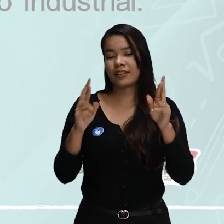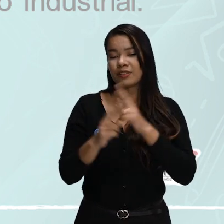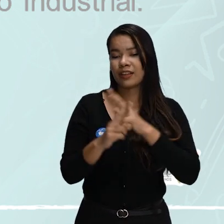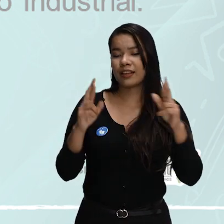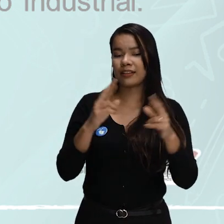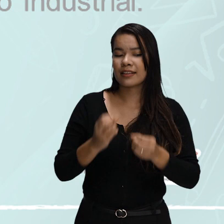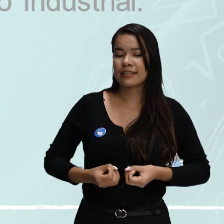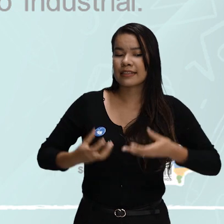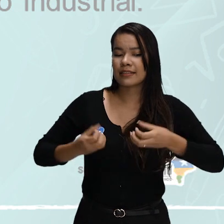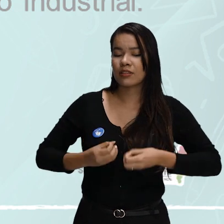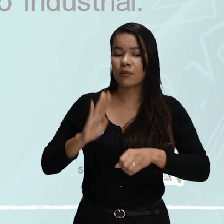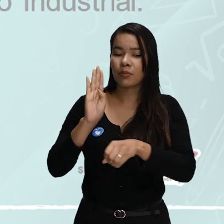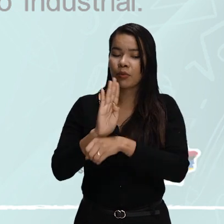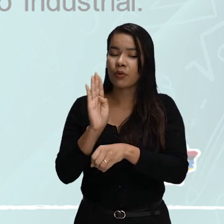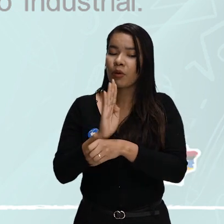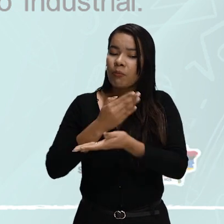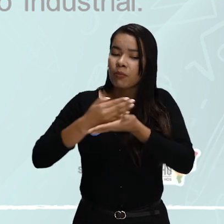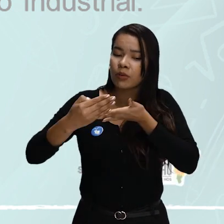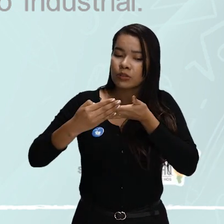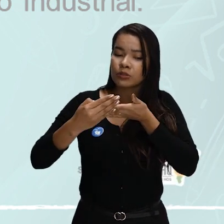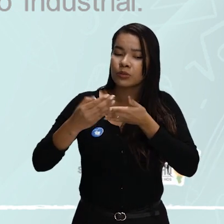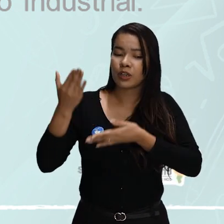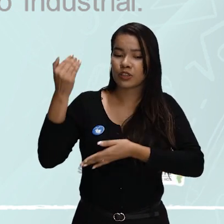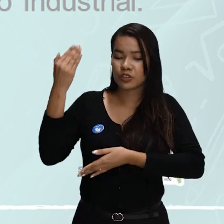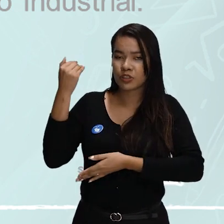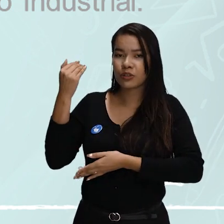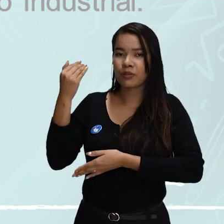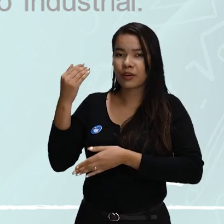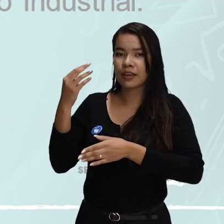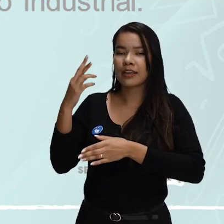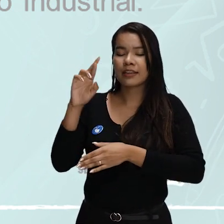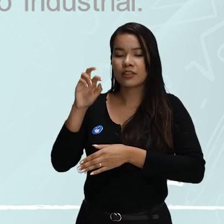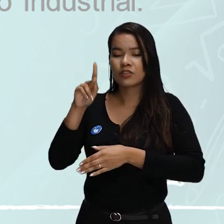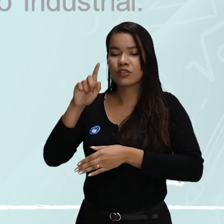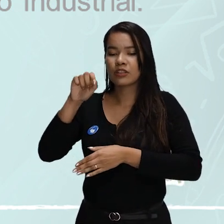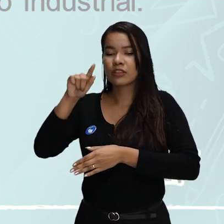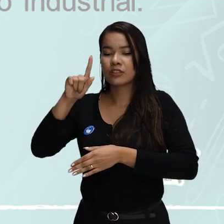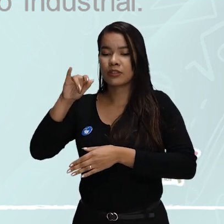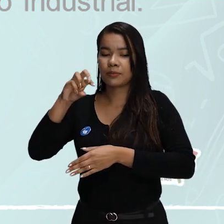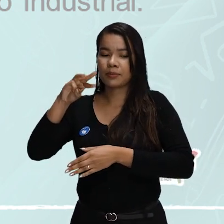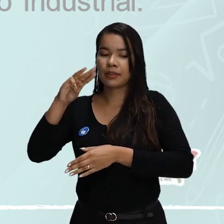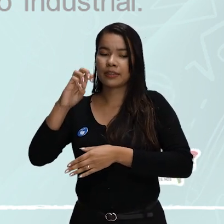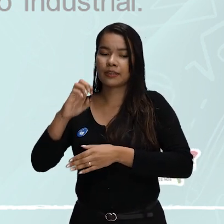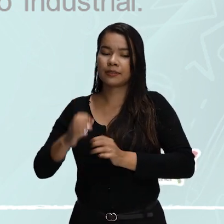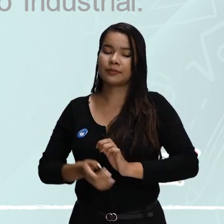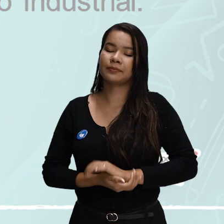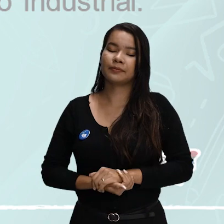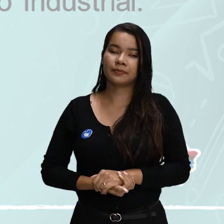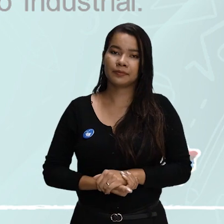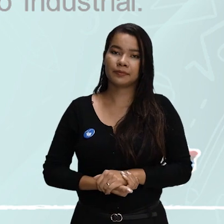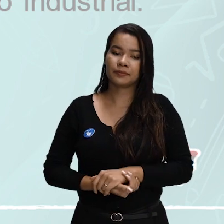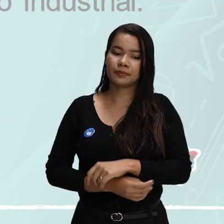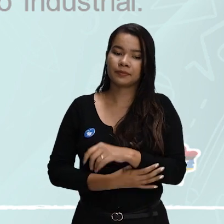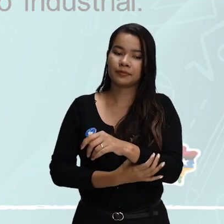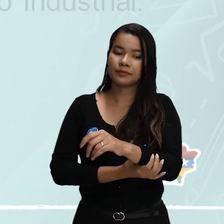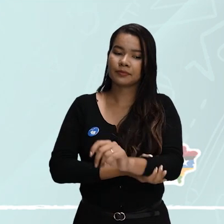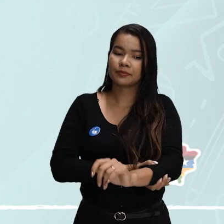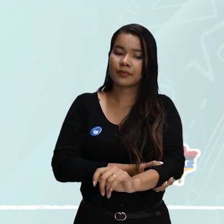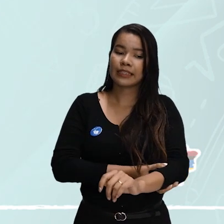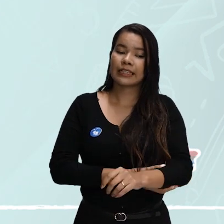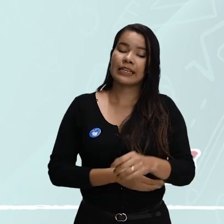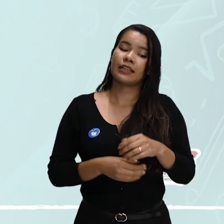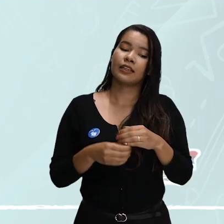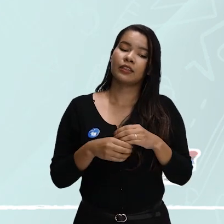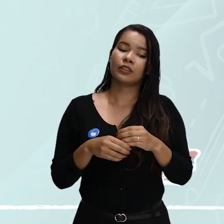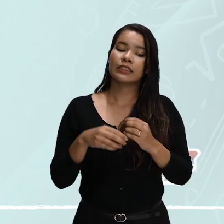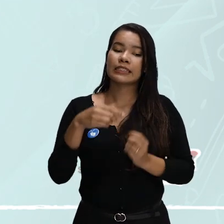antigo regime, com as novas relações de trabalho e urbanização que surgiram a partir da Revolução Industrial.